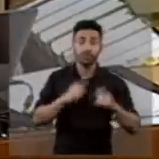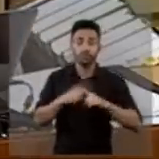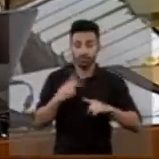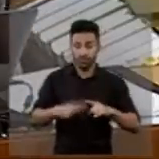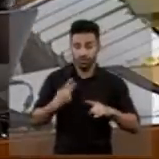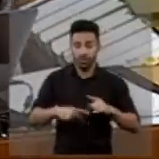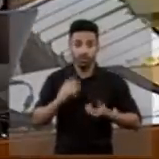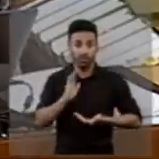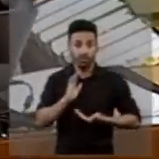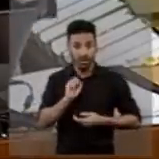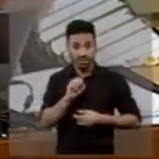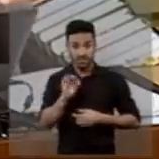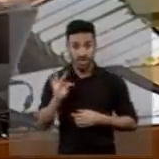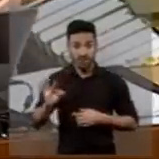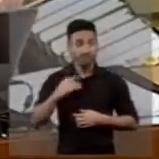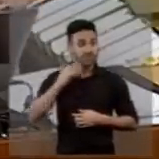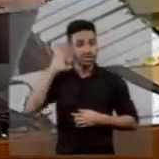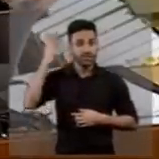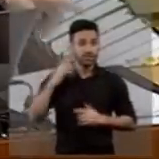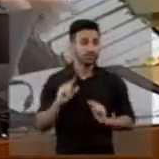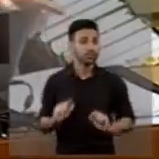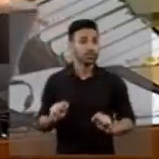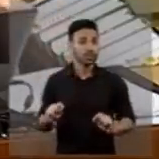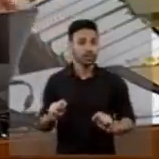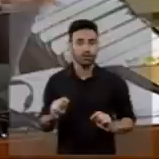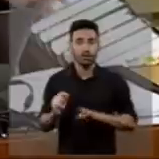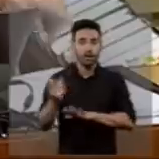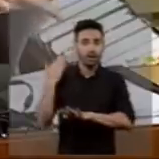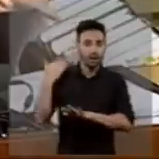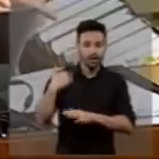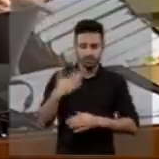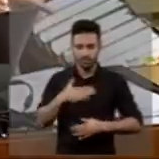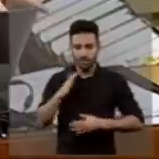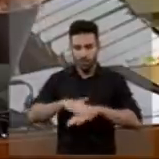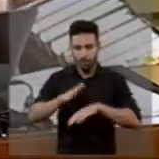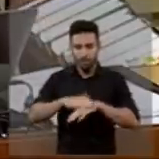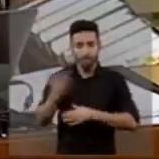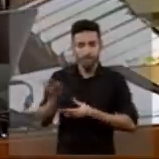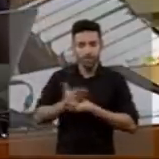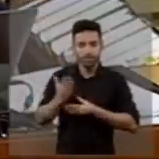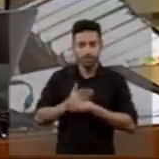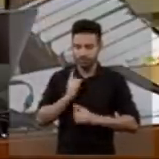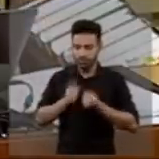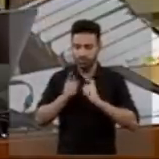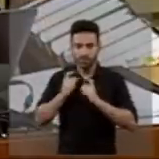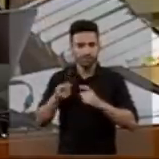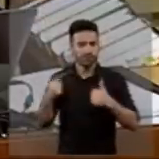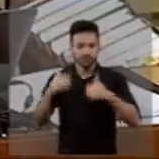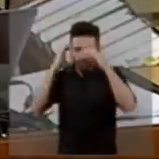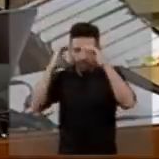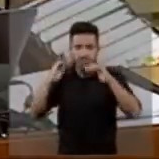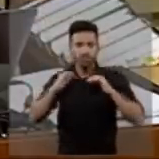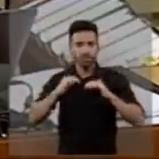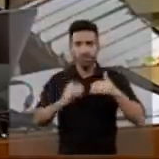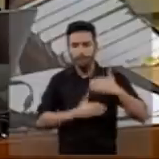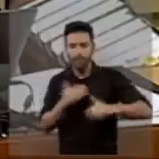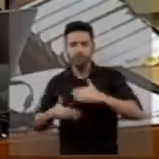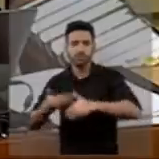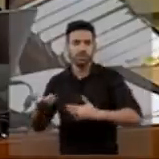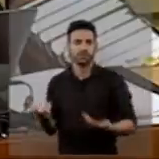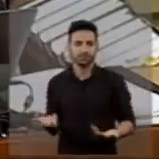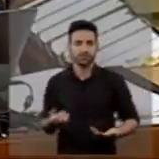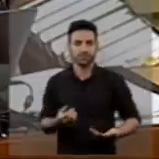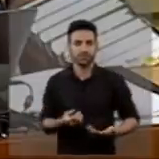Supremo, dizendo, olha, naquela minha cassação, naquele meu processo administrativo, não foi observado devido processo